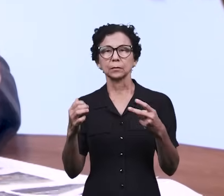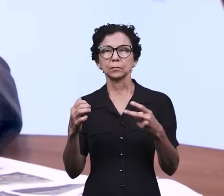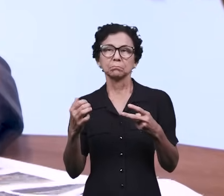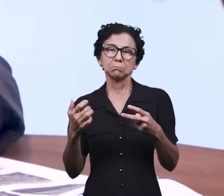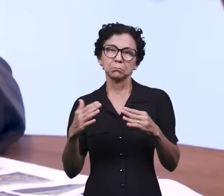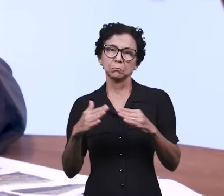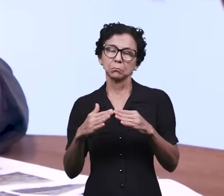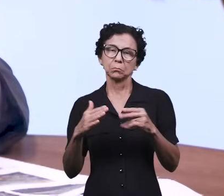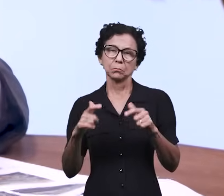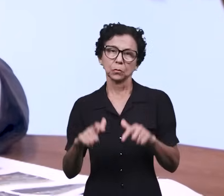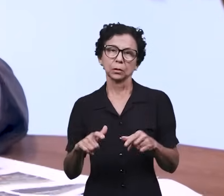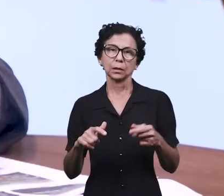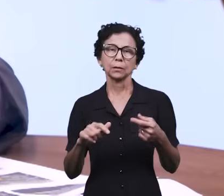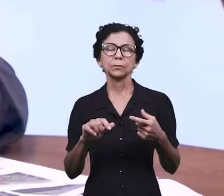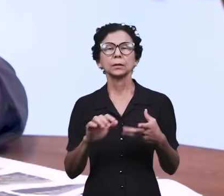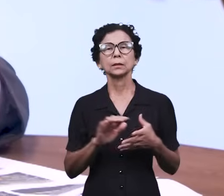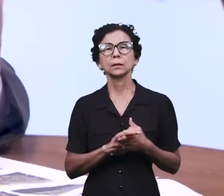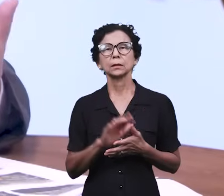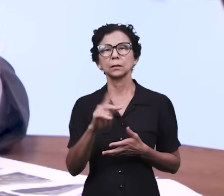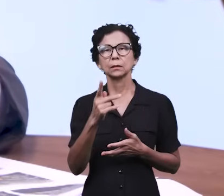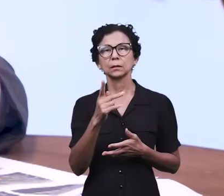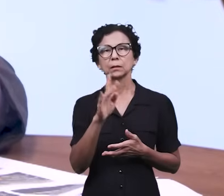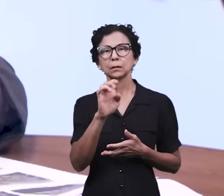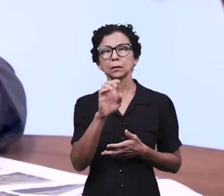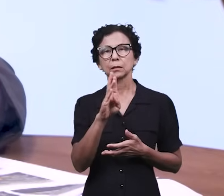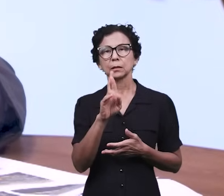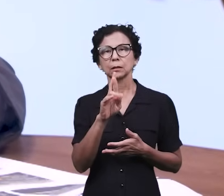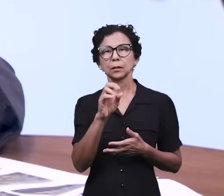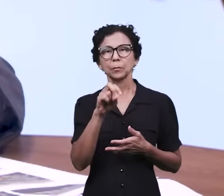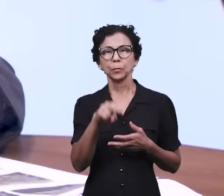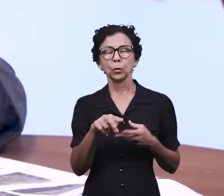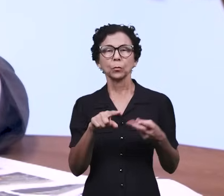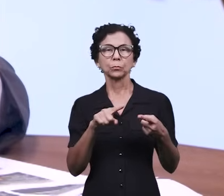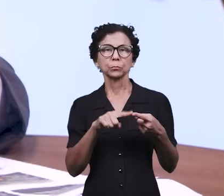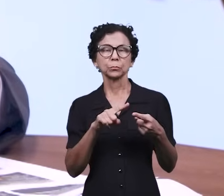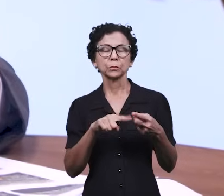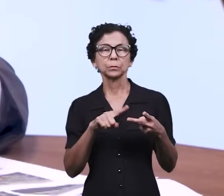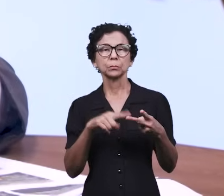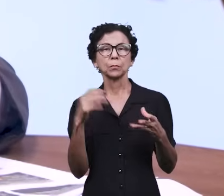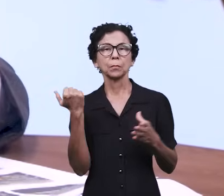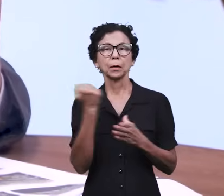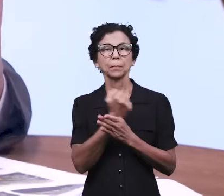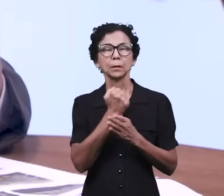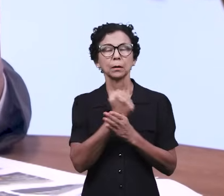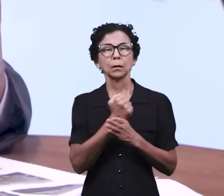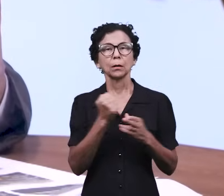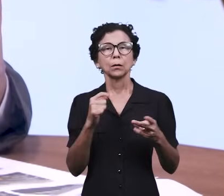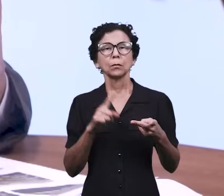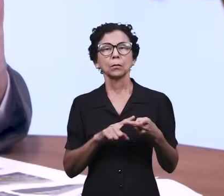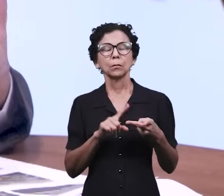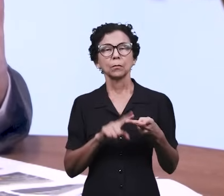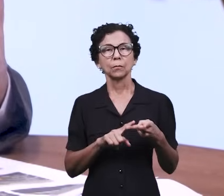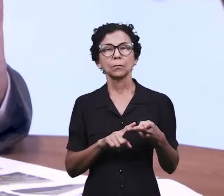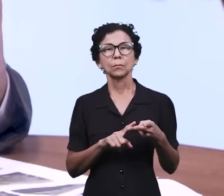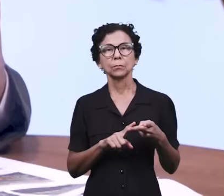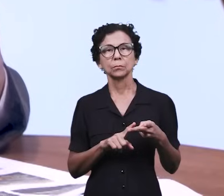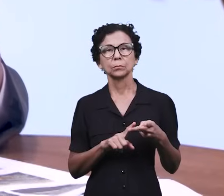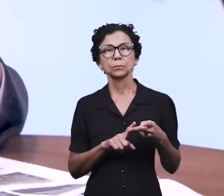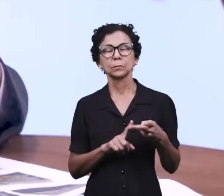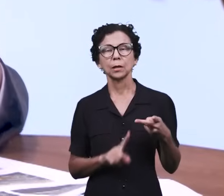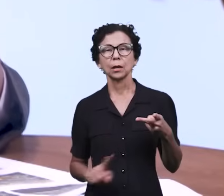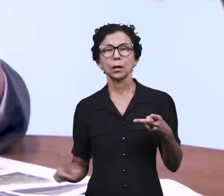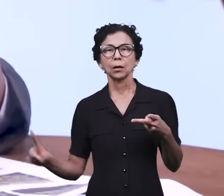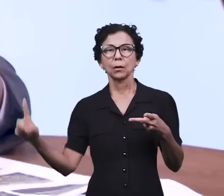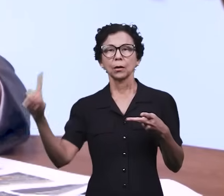estava em Hebrom. E Abraão vai a Hebrom e compra um lugar de